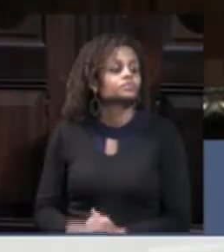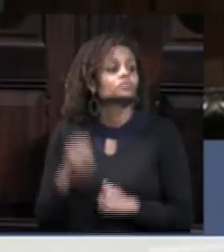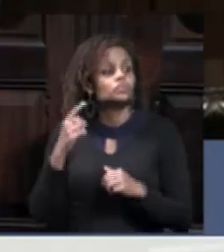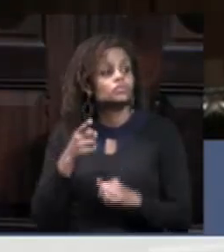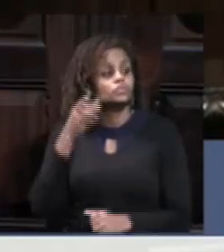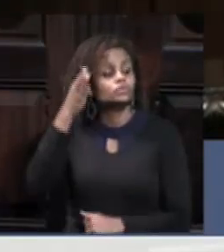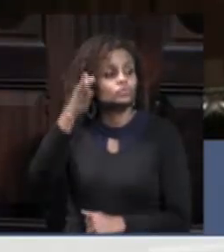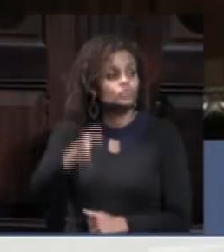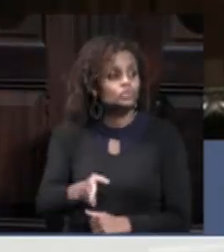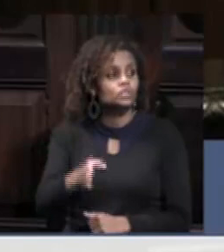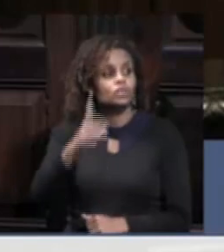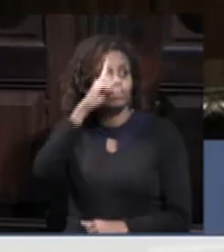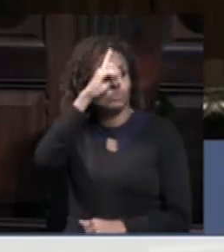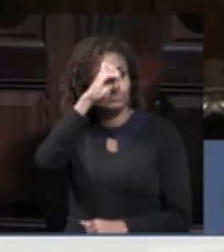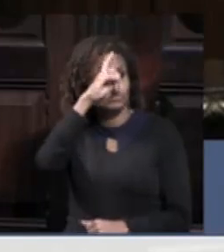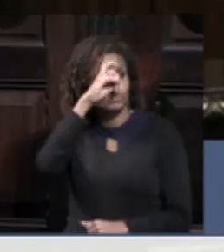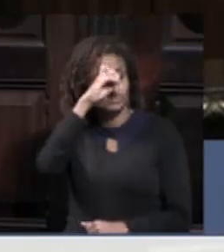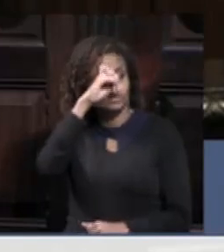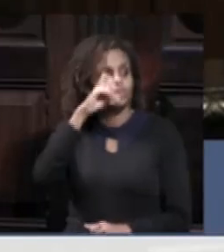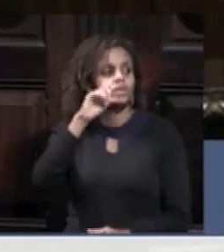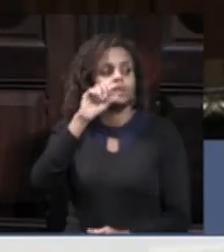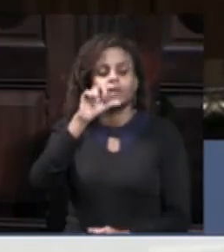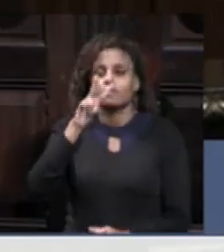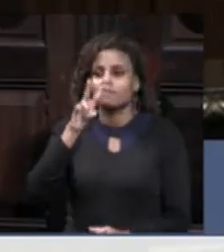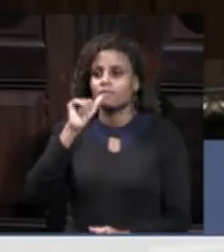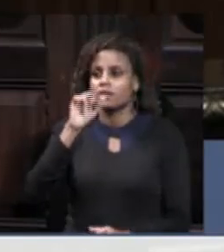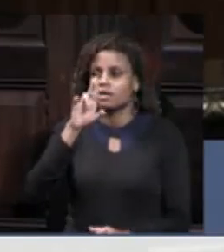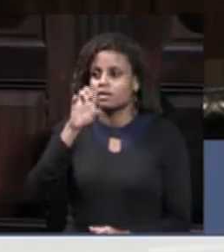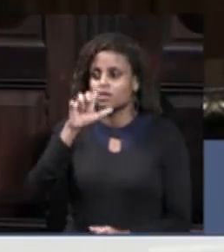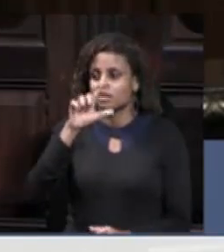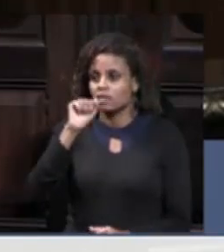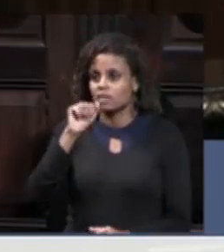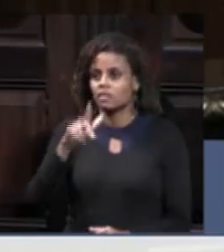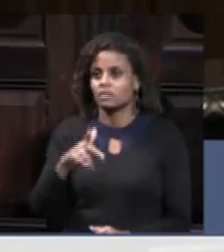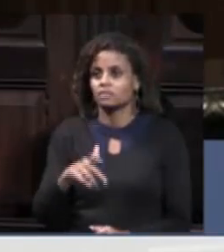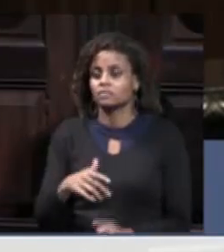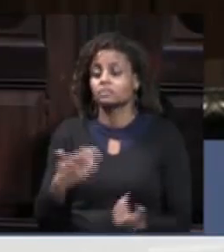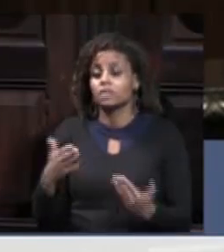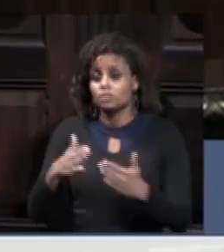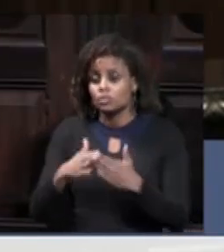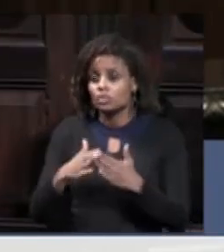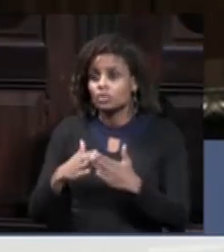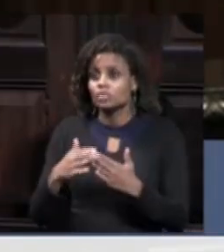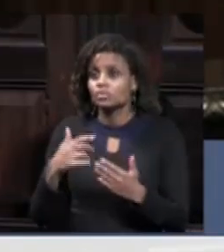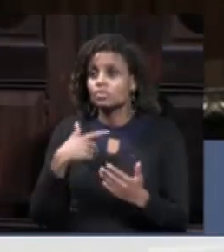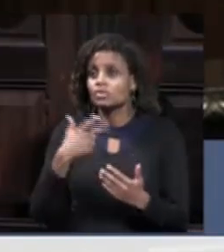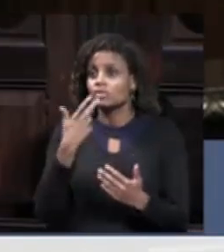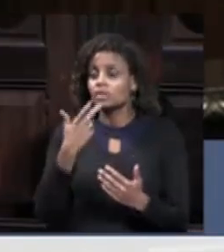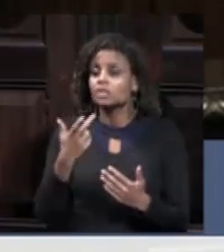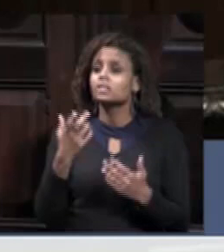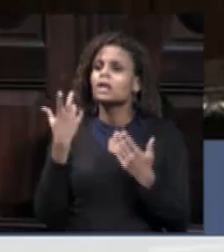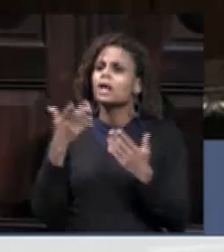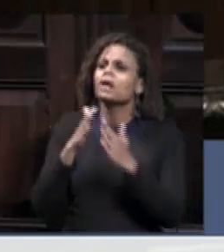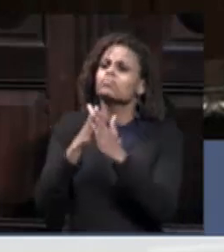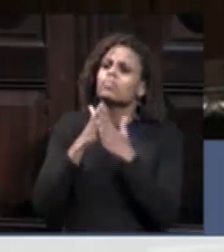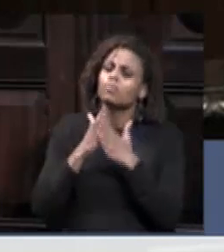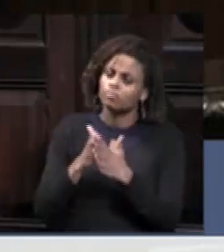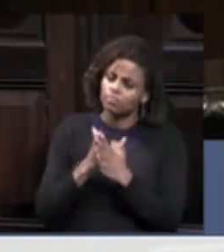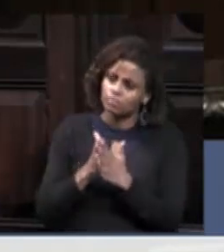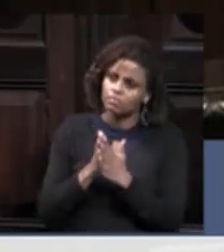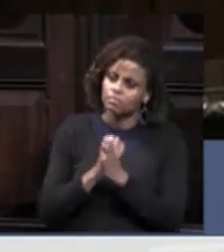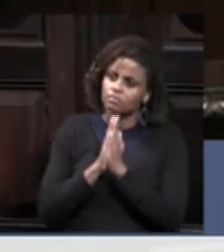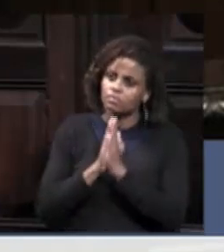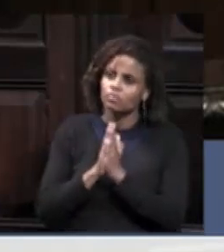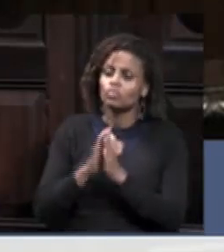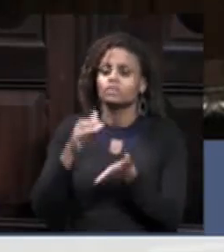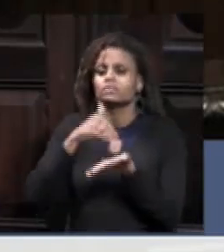frequentar o Hospital Lael Varela, que aqui mencionei. Por isso, fica aqui, por enquanto, na forma de um apelo para que a